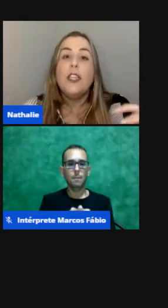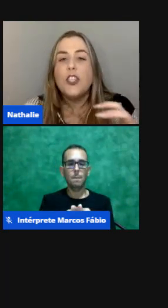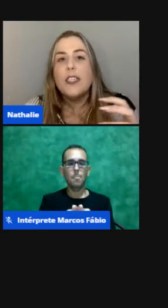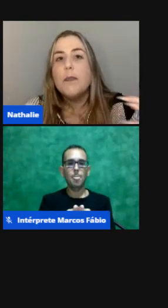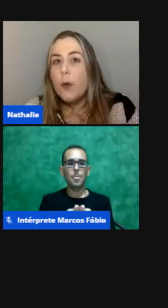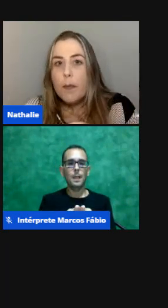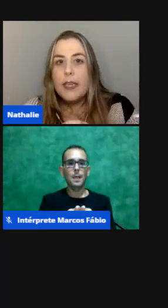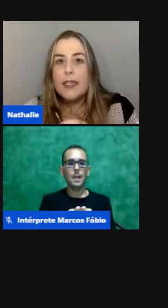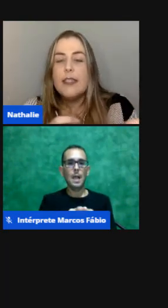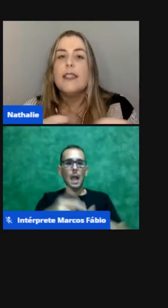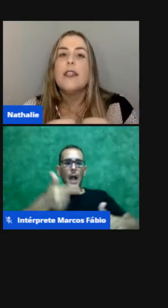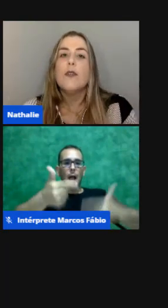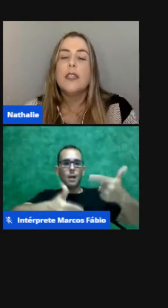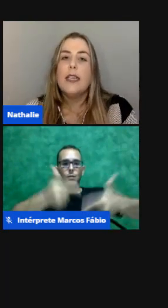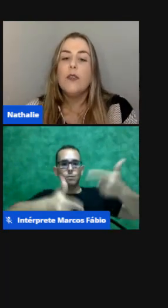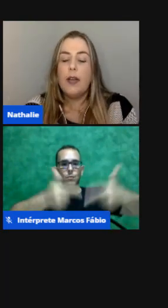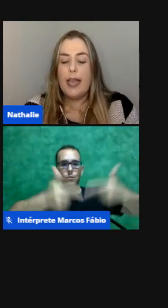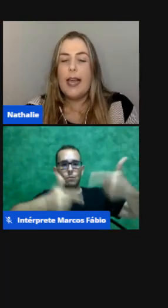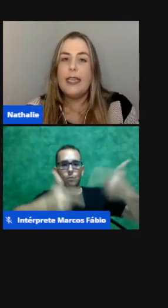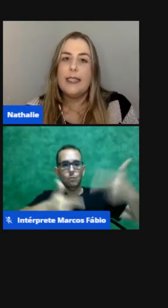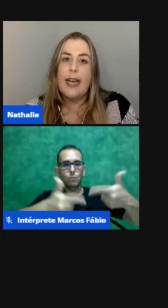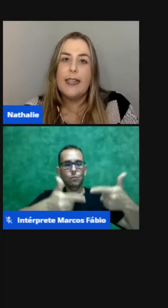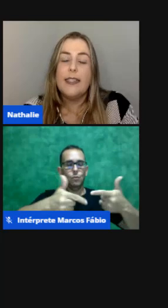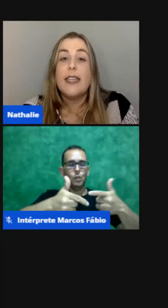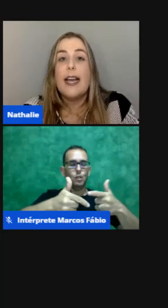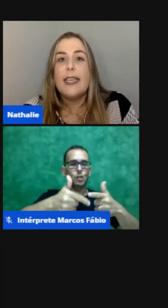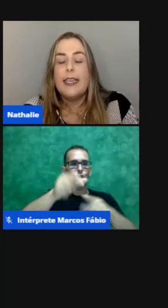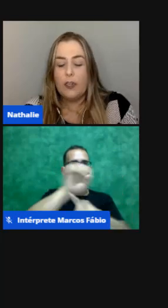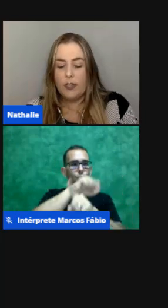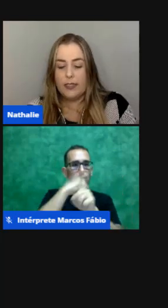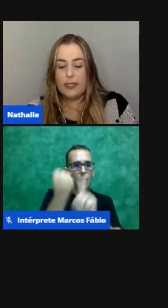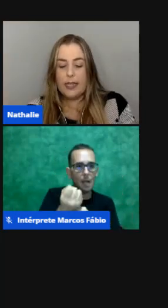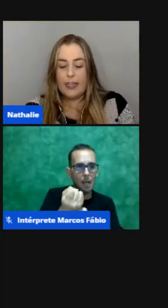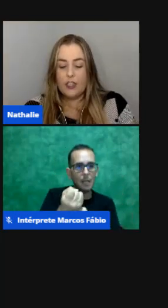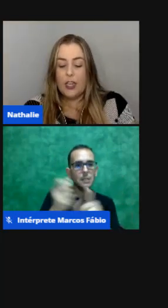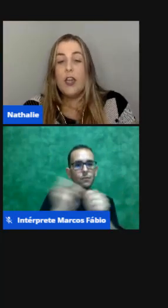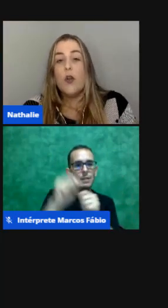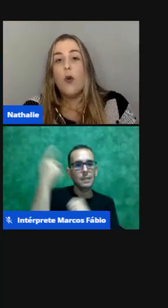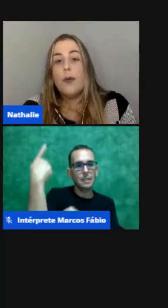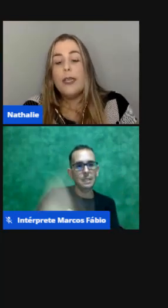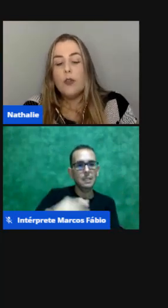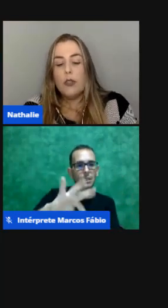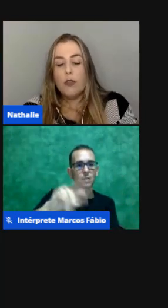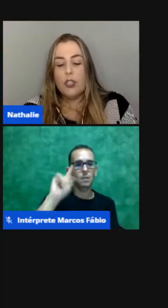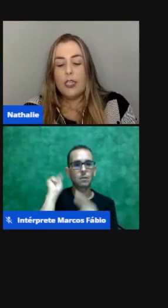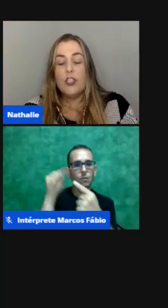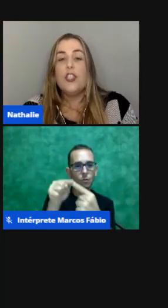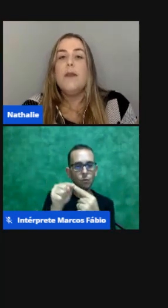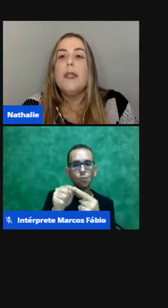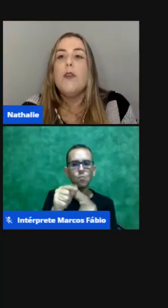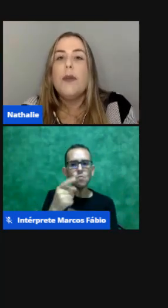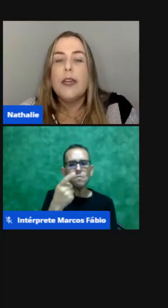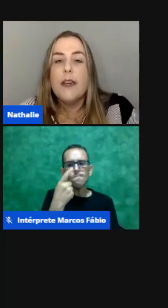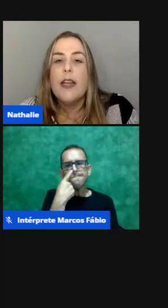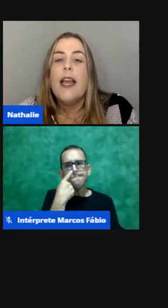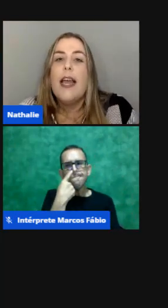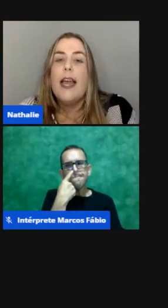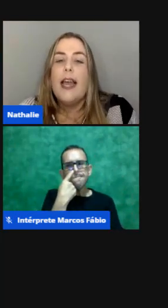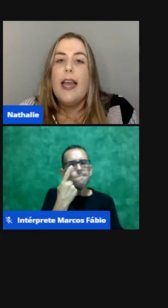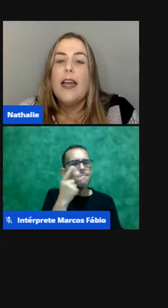as políticas públicas que estão sendo realizadas aqui na nossa cidade, com o intuito de